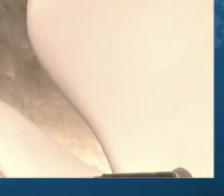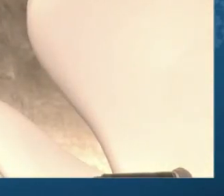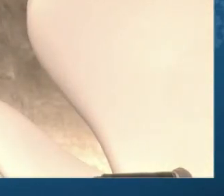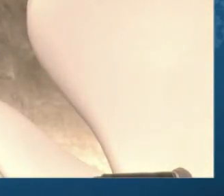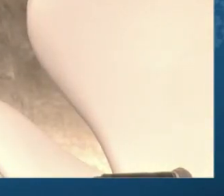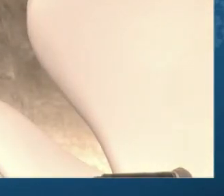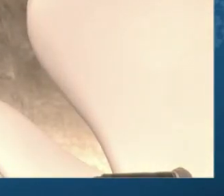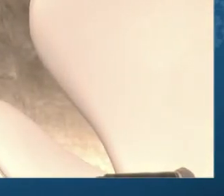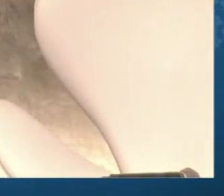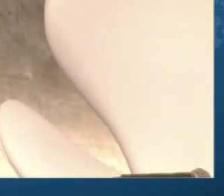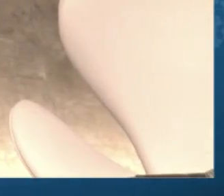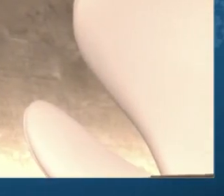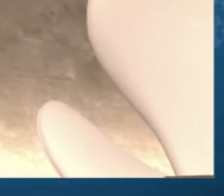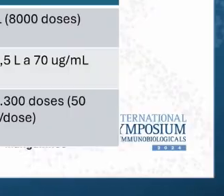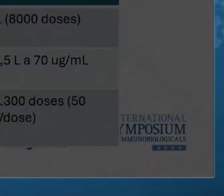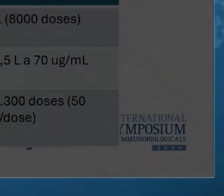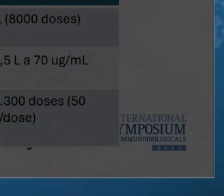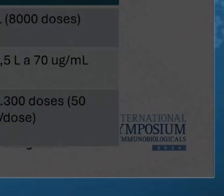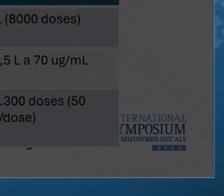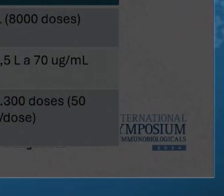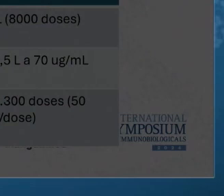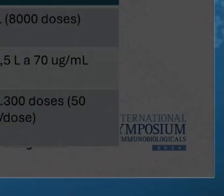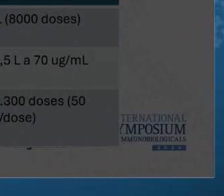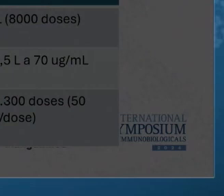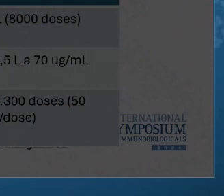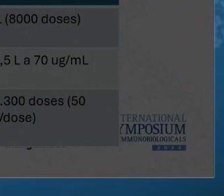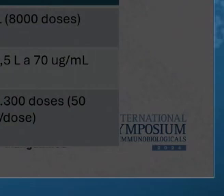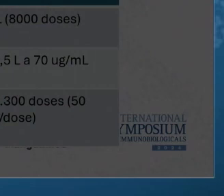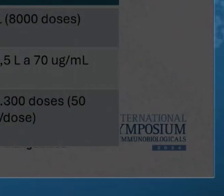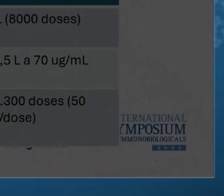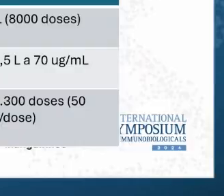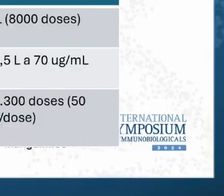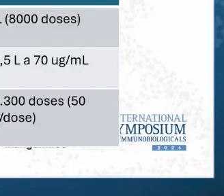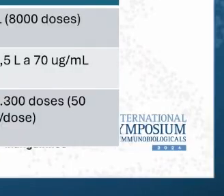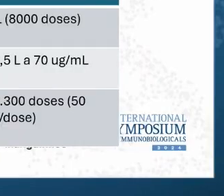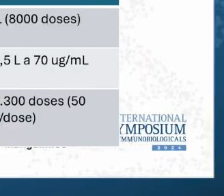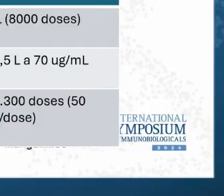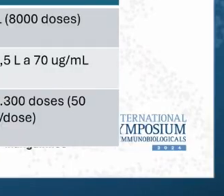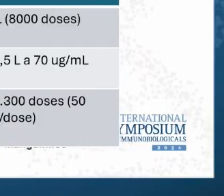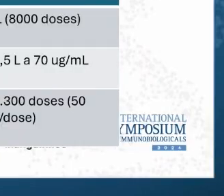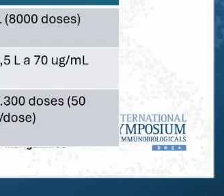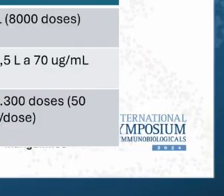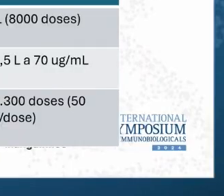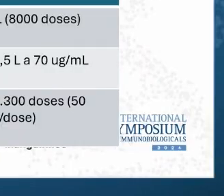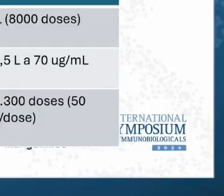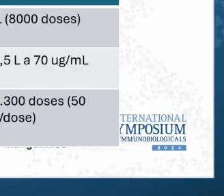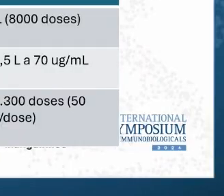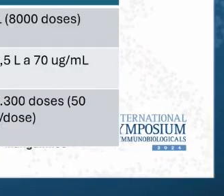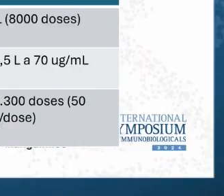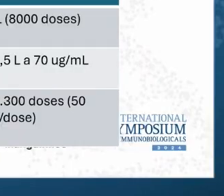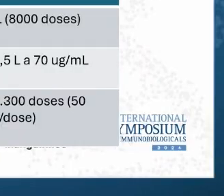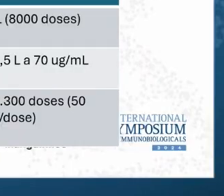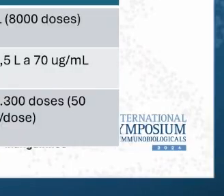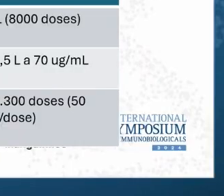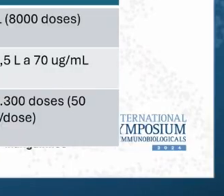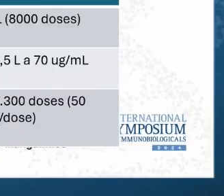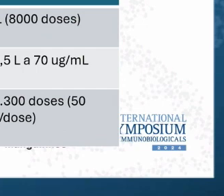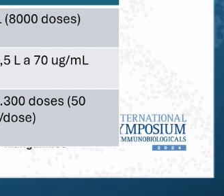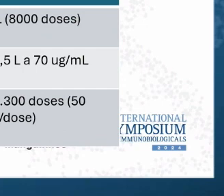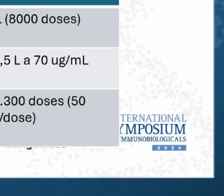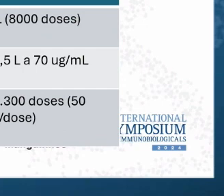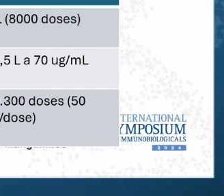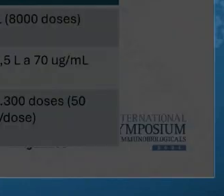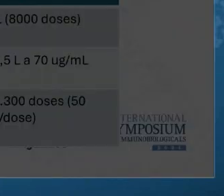Em termos de desenvolvimento do processo, nós temos diversos laboratórios trabalhando nesse desenvolvimento